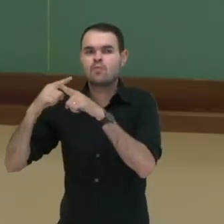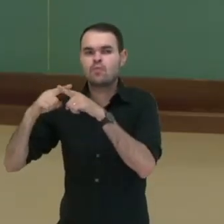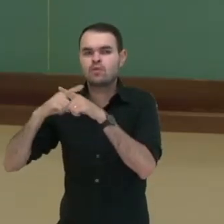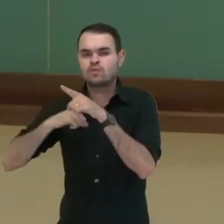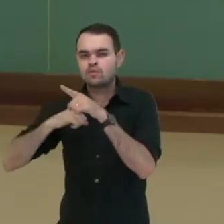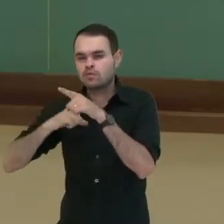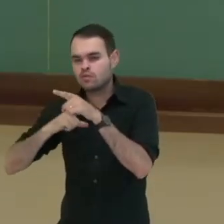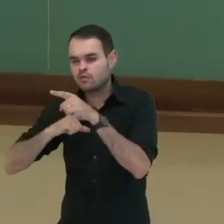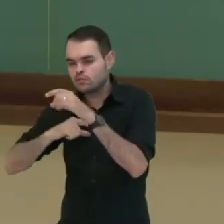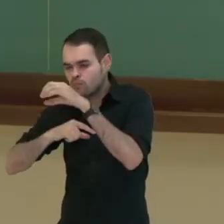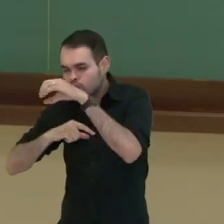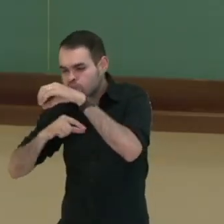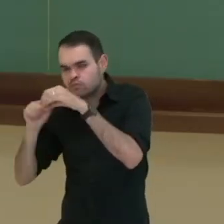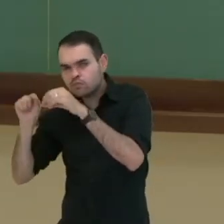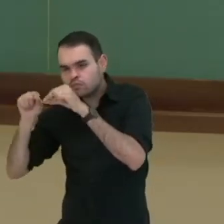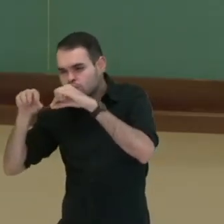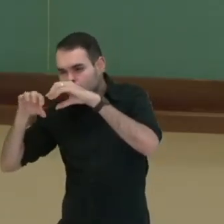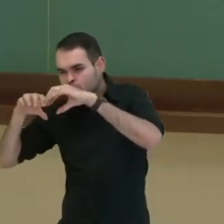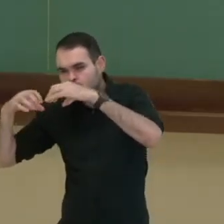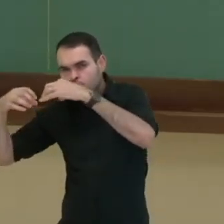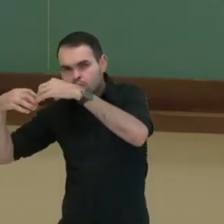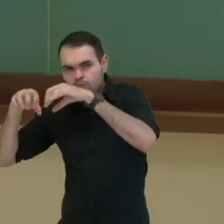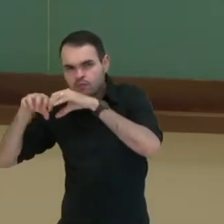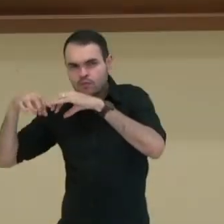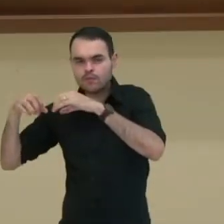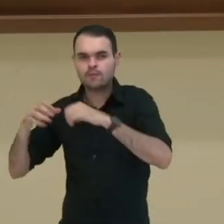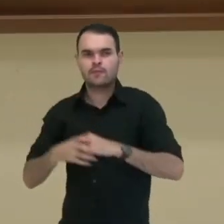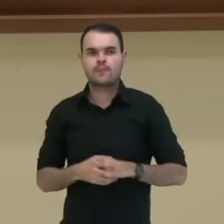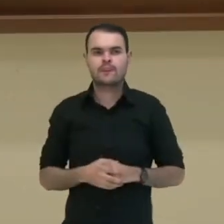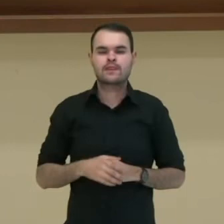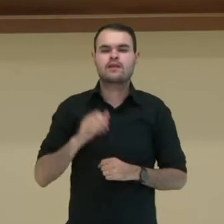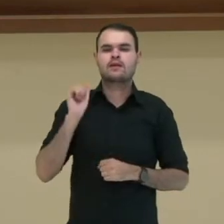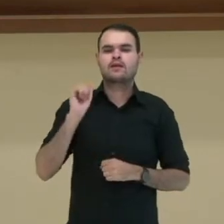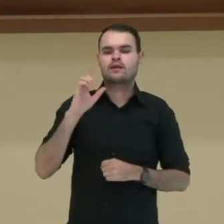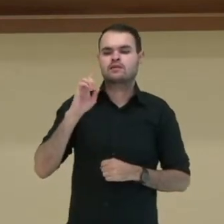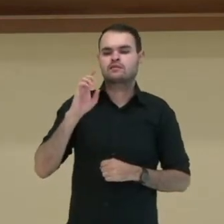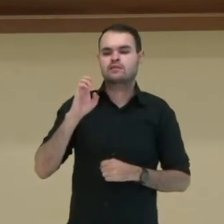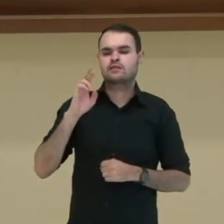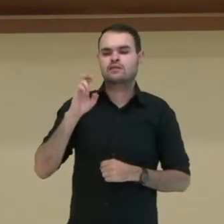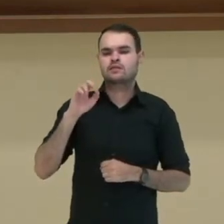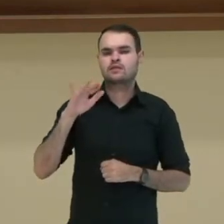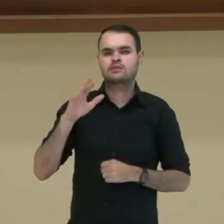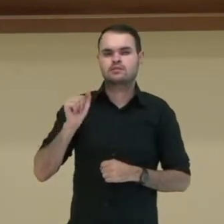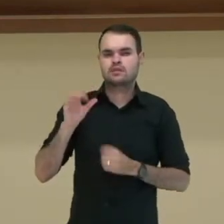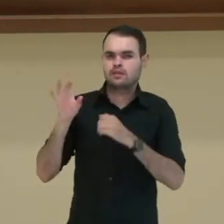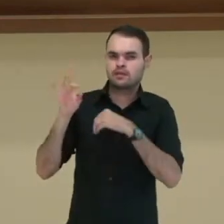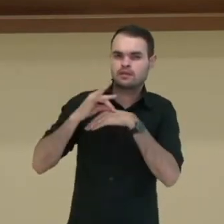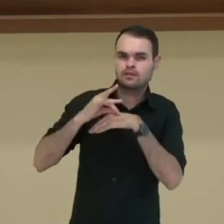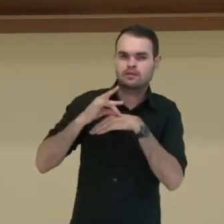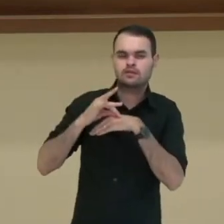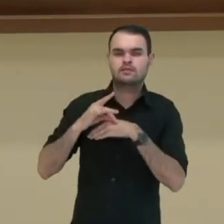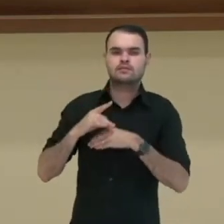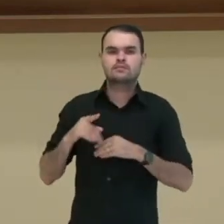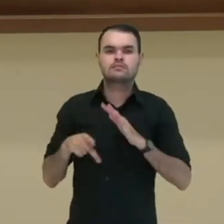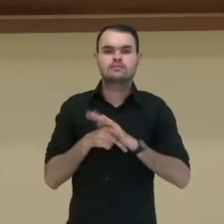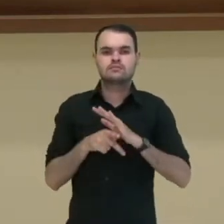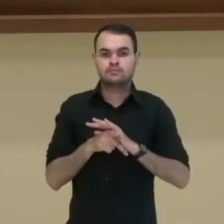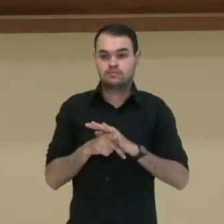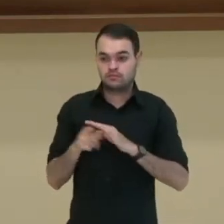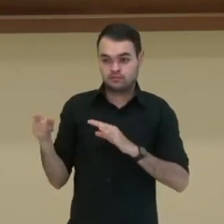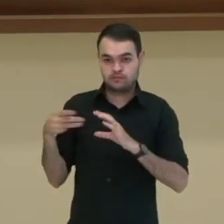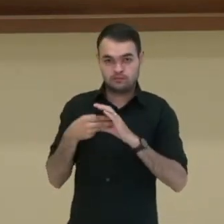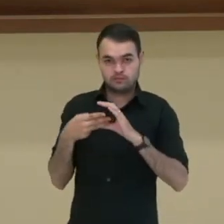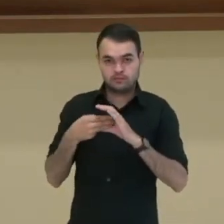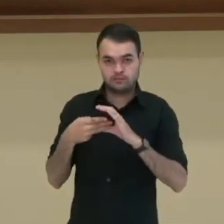os grânulos, né, uma aderência. O que é essa aderência? Essa aderência que está ali no retículo